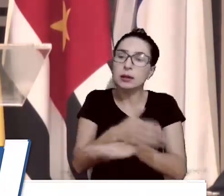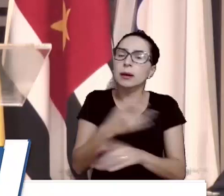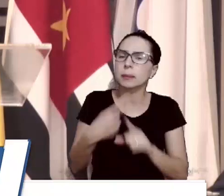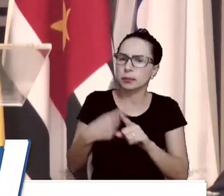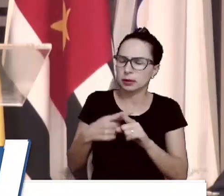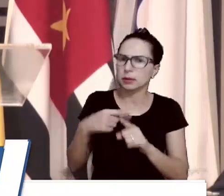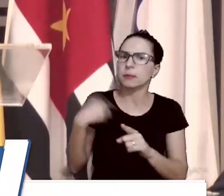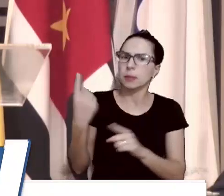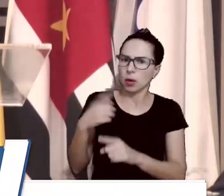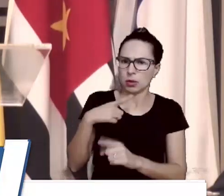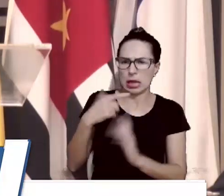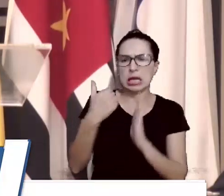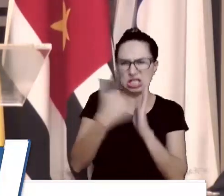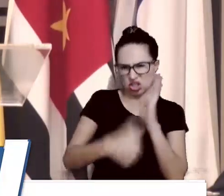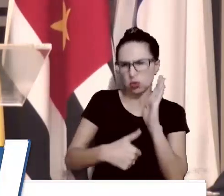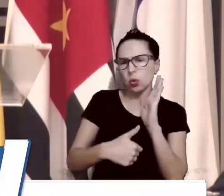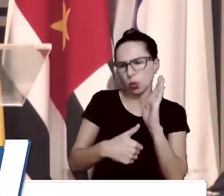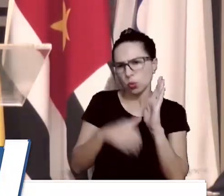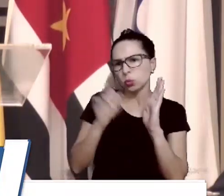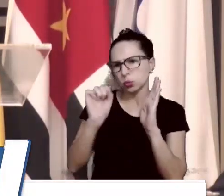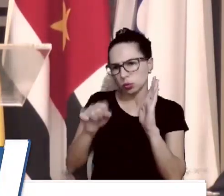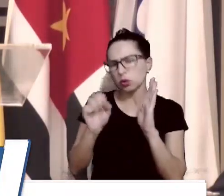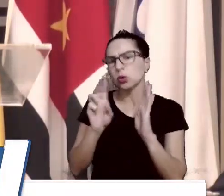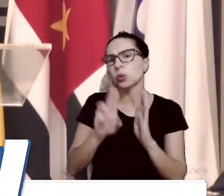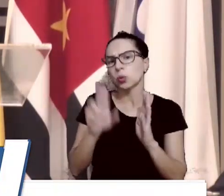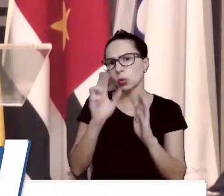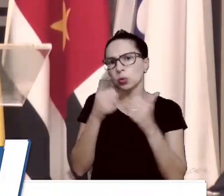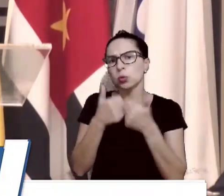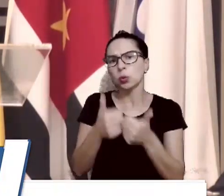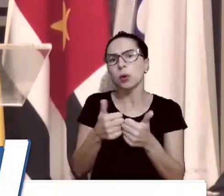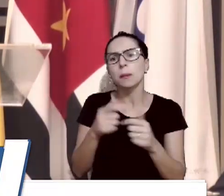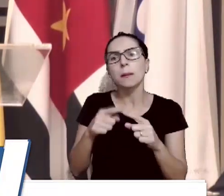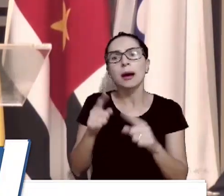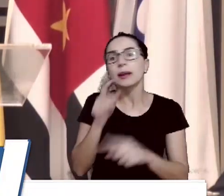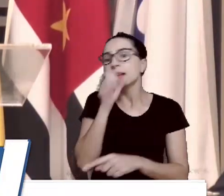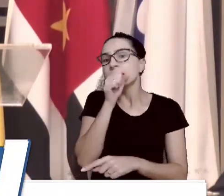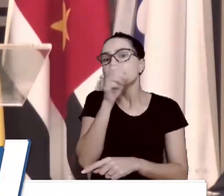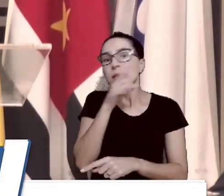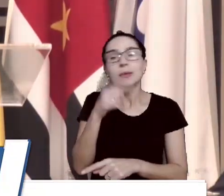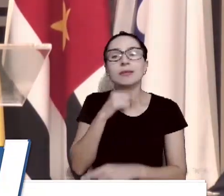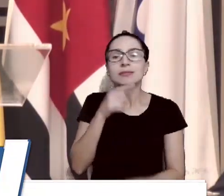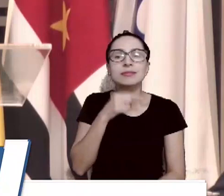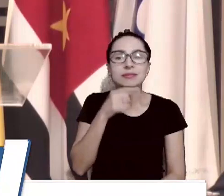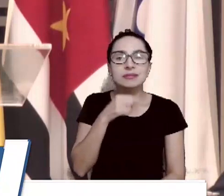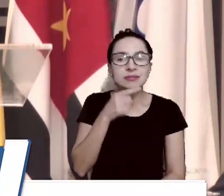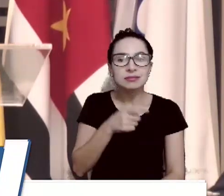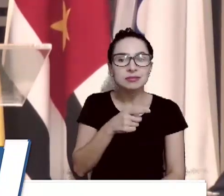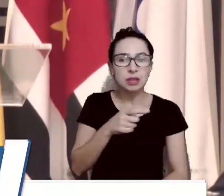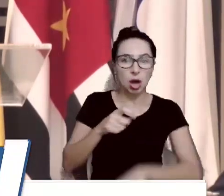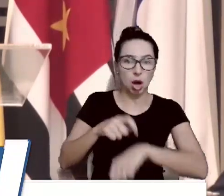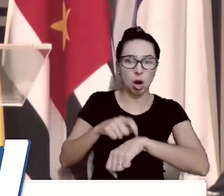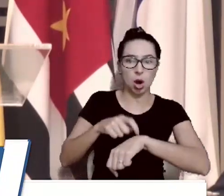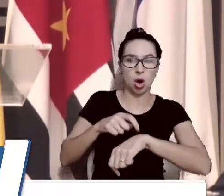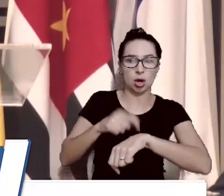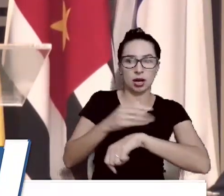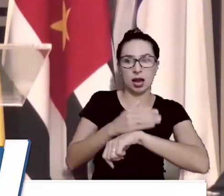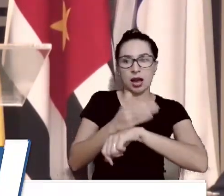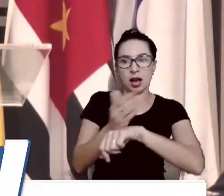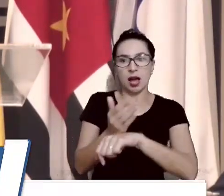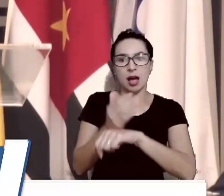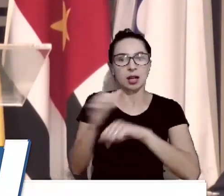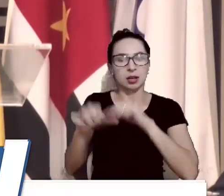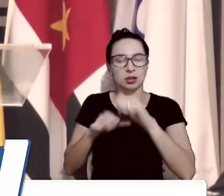tenha um desconto parcial no uso do transporte público, aos fins de semana ele não funciona. Em horários alternados da nossa aula, ele